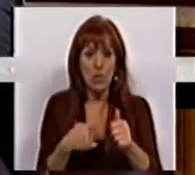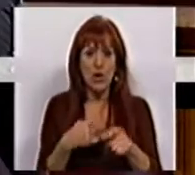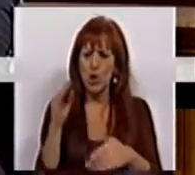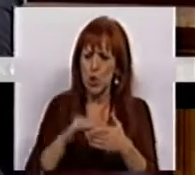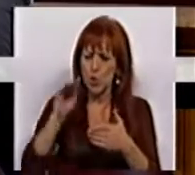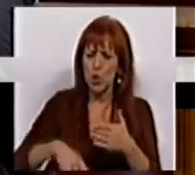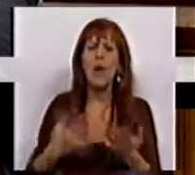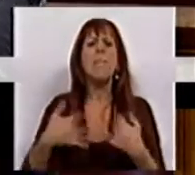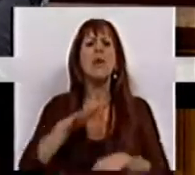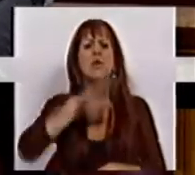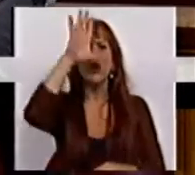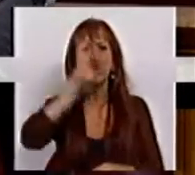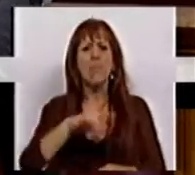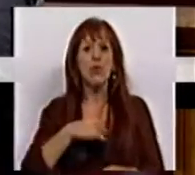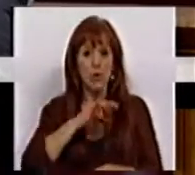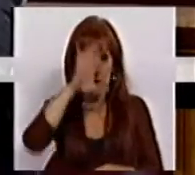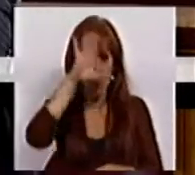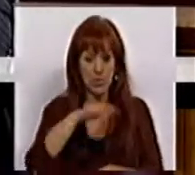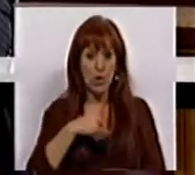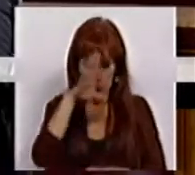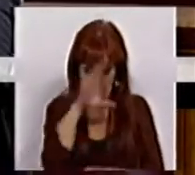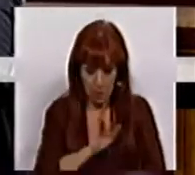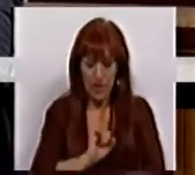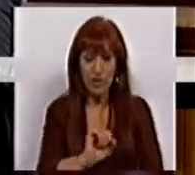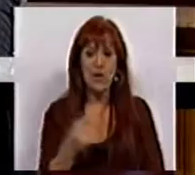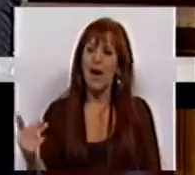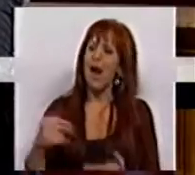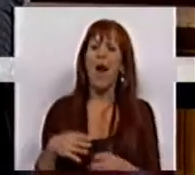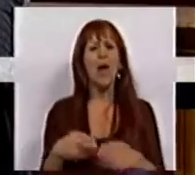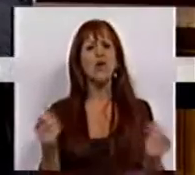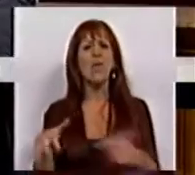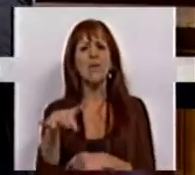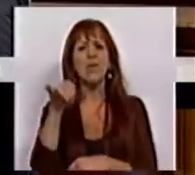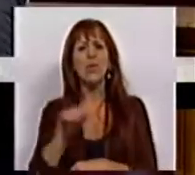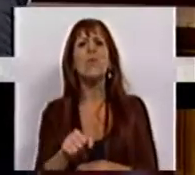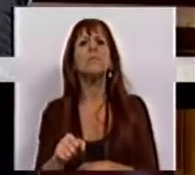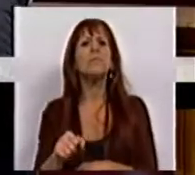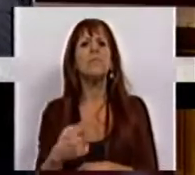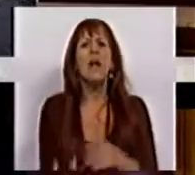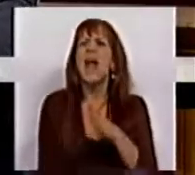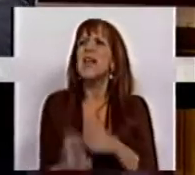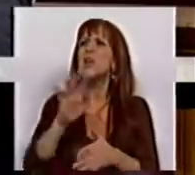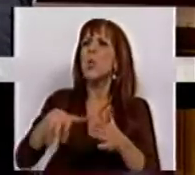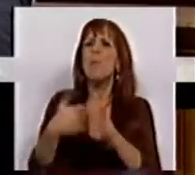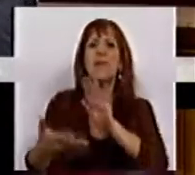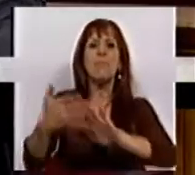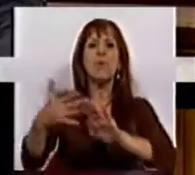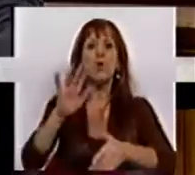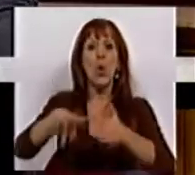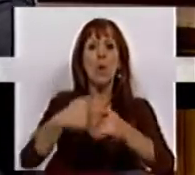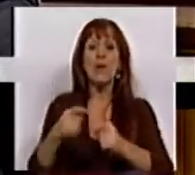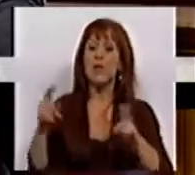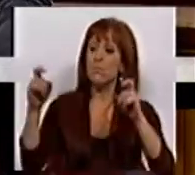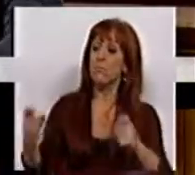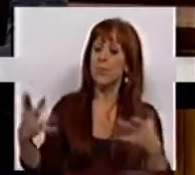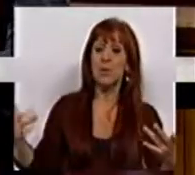dos contratos. Mas, Sr. Ministro, o Sr. Ministro e o Governo veio resolver esta situação criando um plano de emergência, um plano